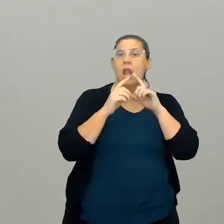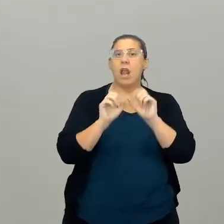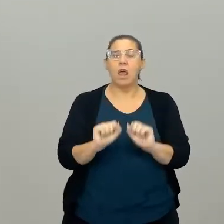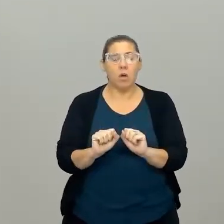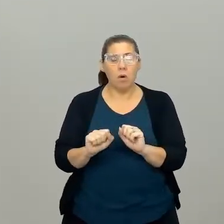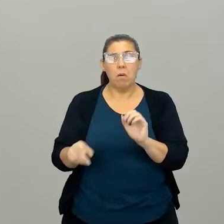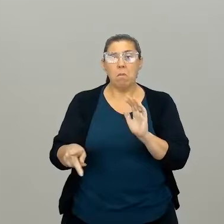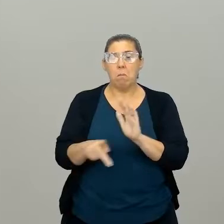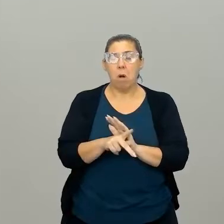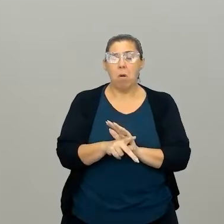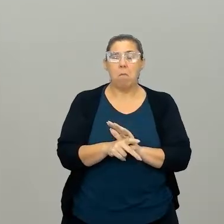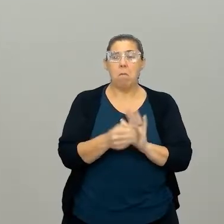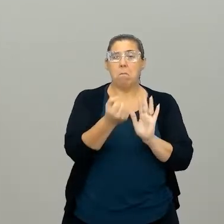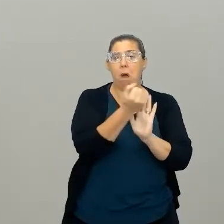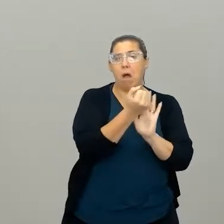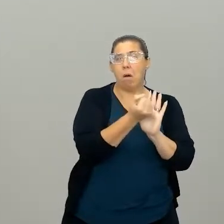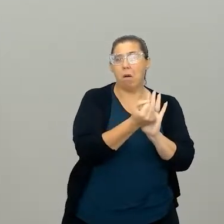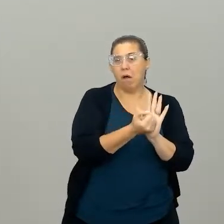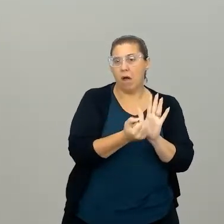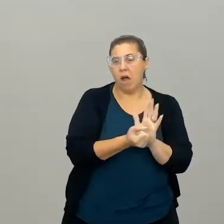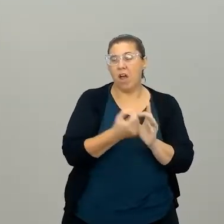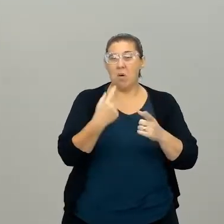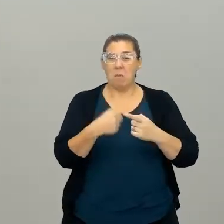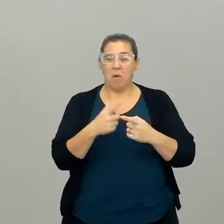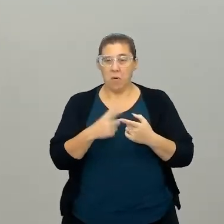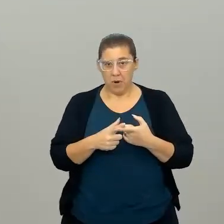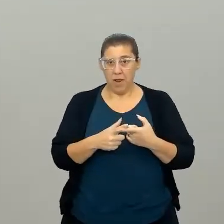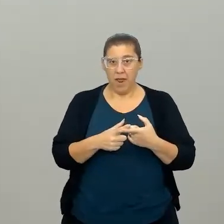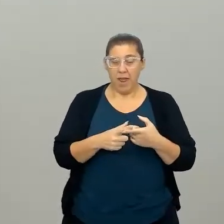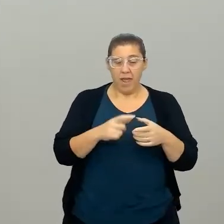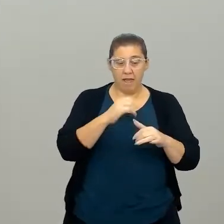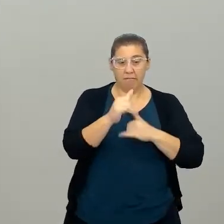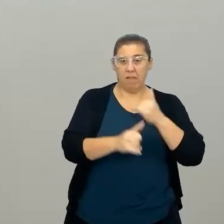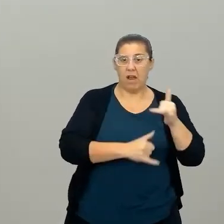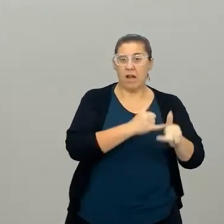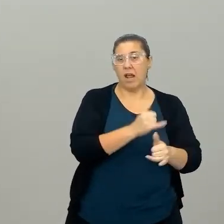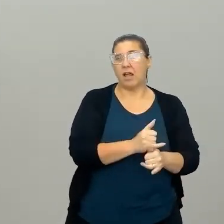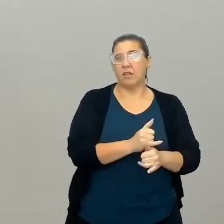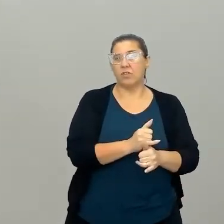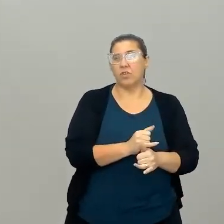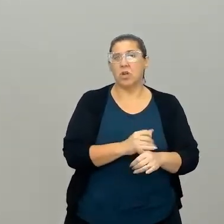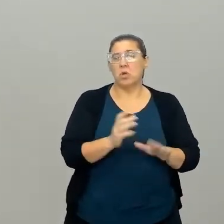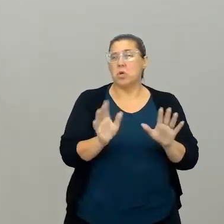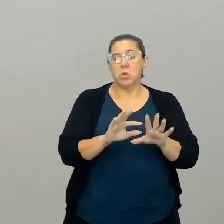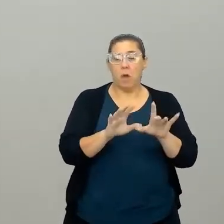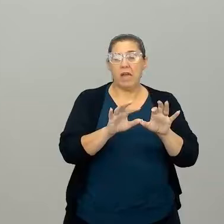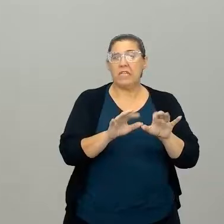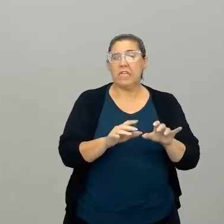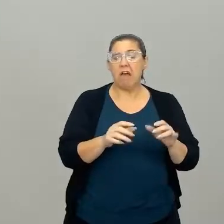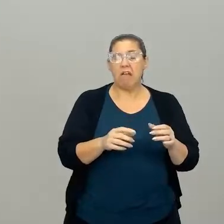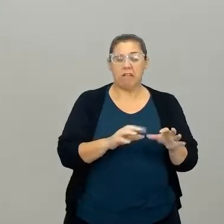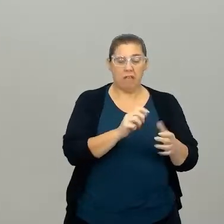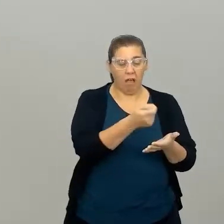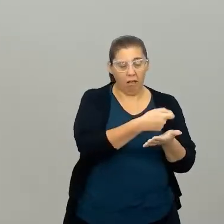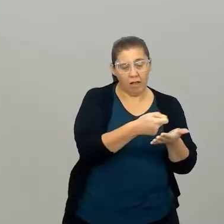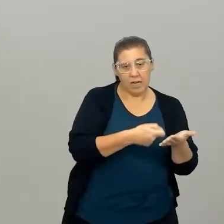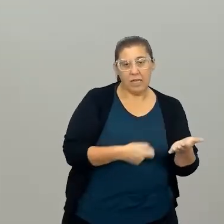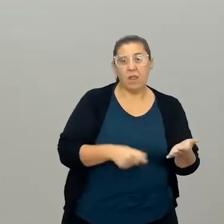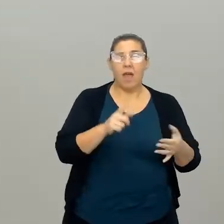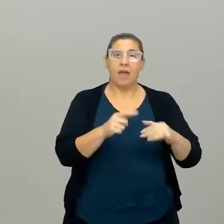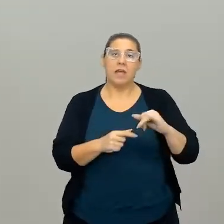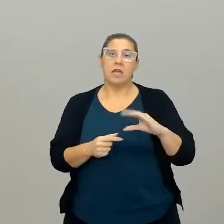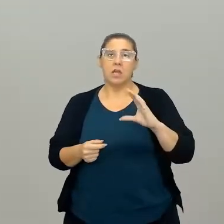ícones. Porque a linguagem da internet não é escrita, ela é ícone. Você escreve num segundo momento, mas você